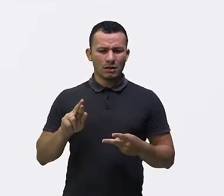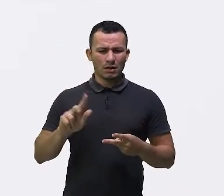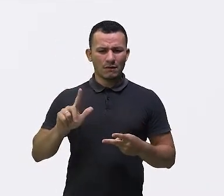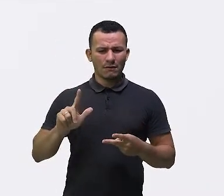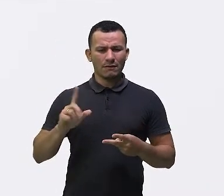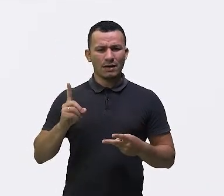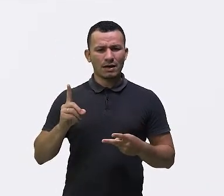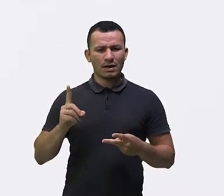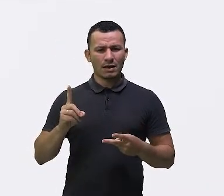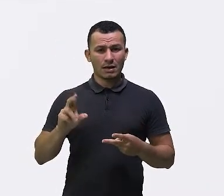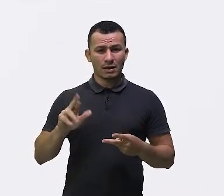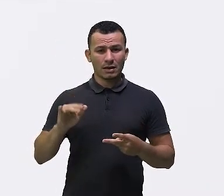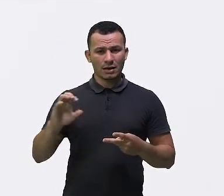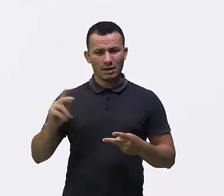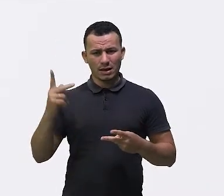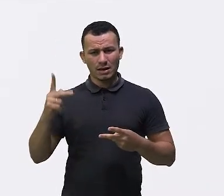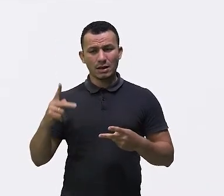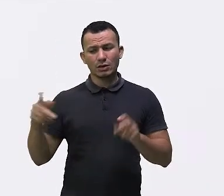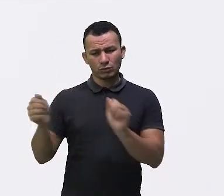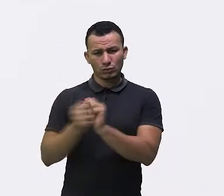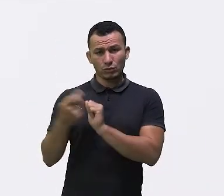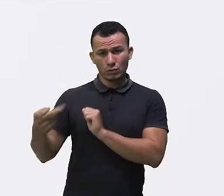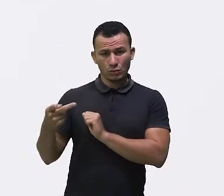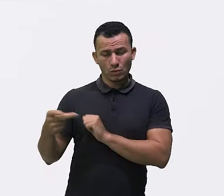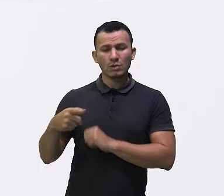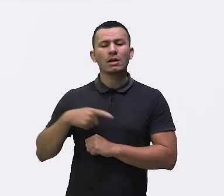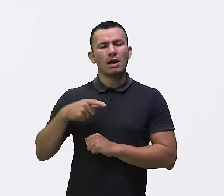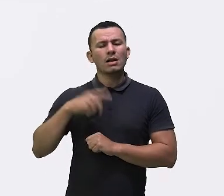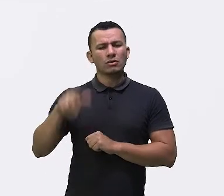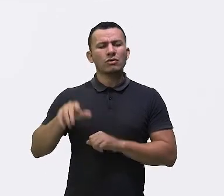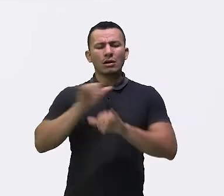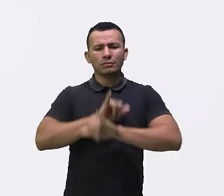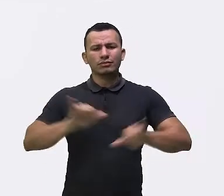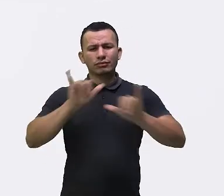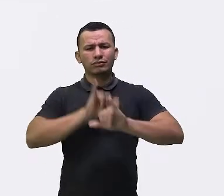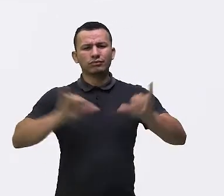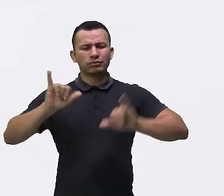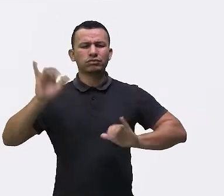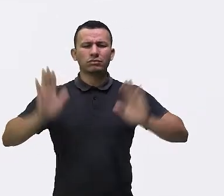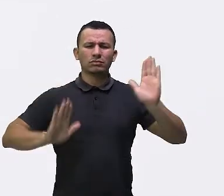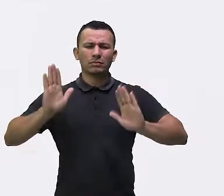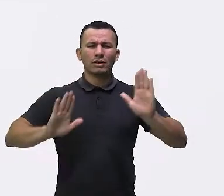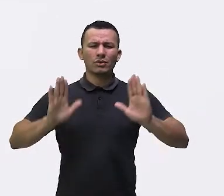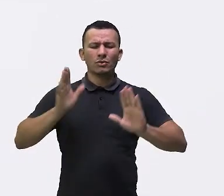o Manifesto Comunista. Isso ocorreu às vésperas da Revolução de